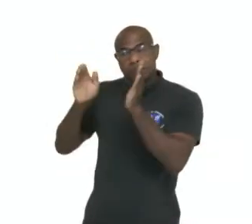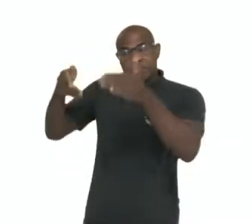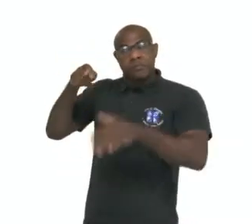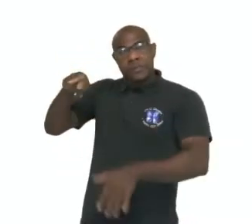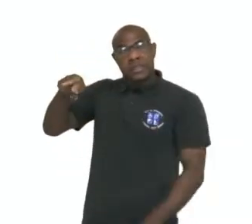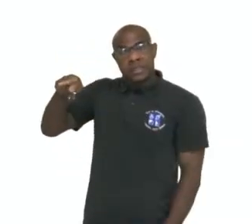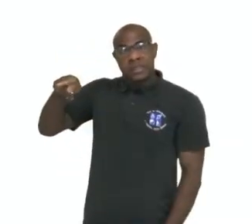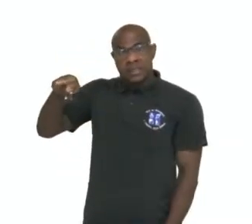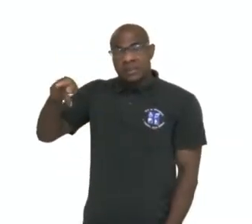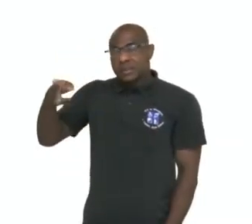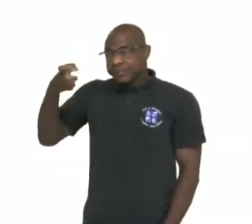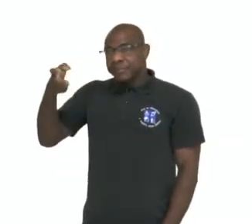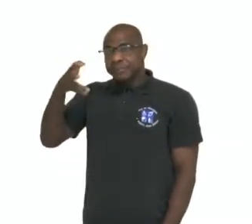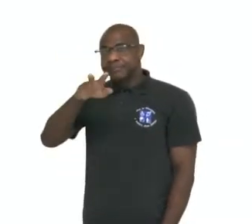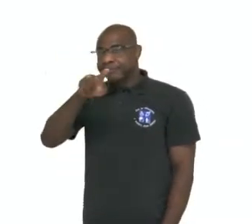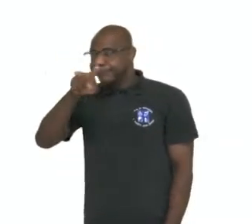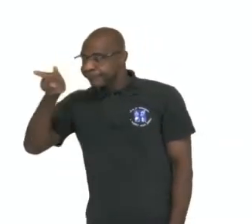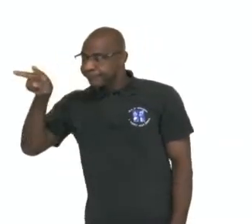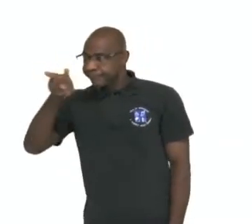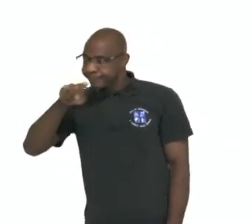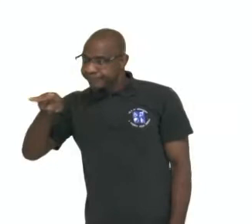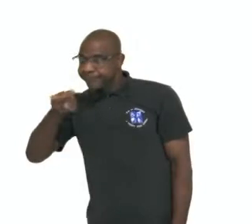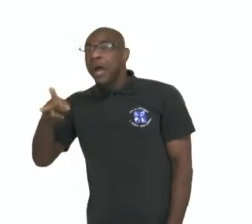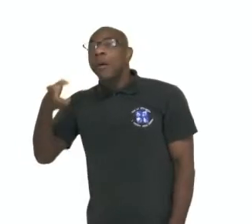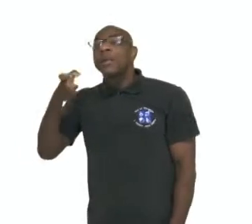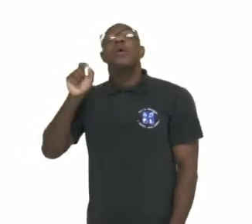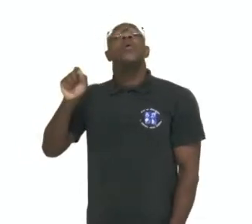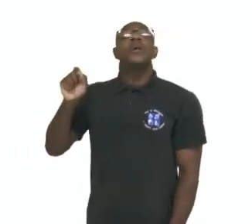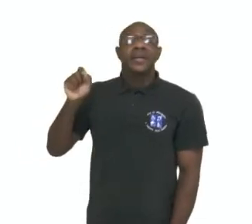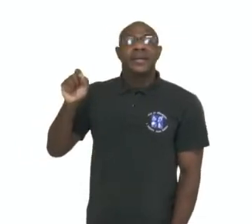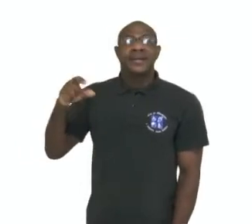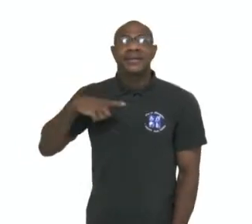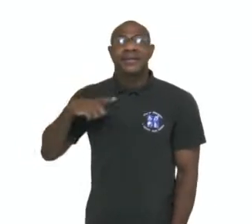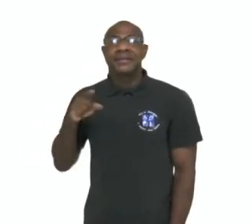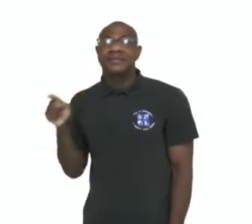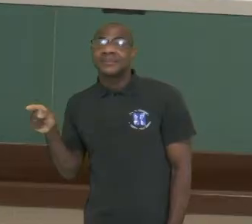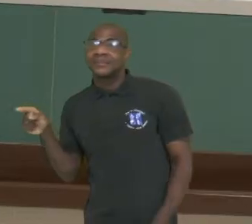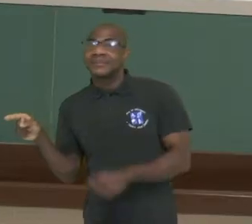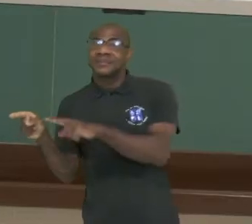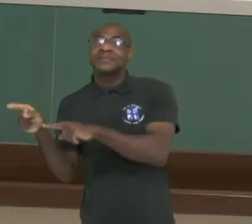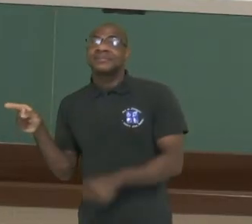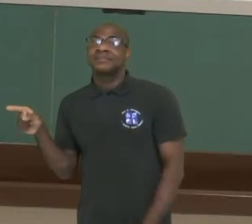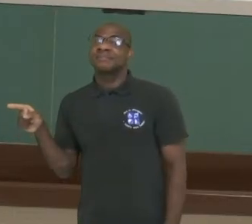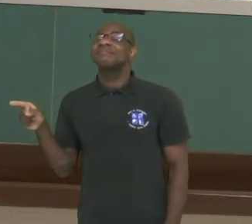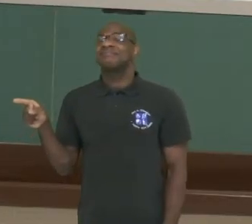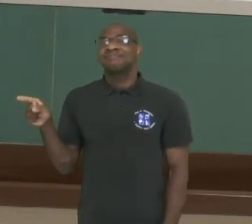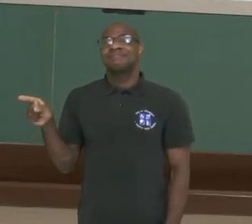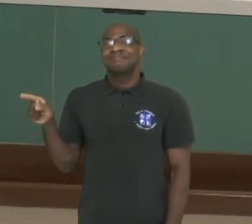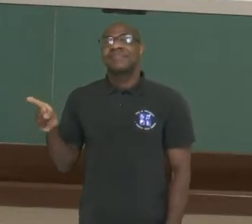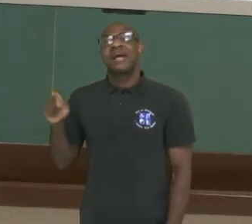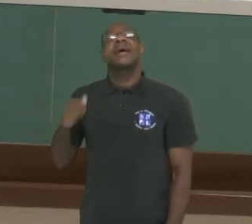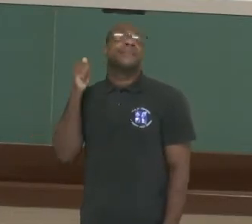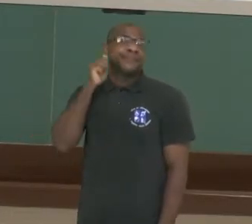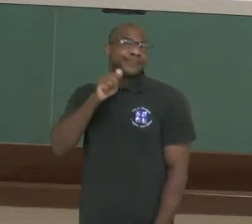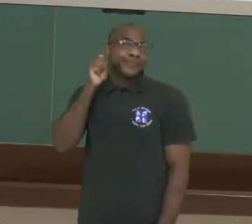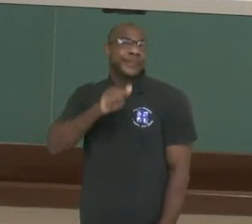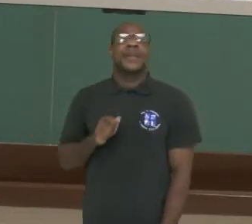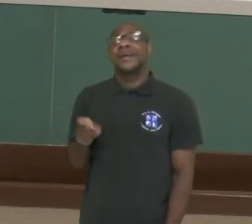ainda analisando o cariótipo, nós observamos que é um indivíduo do sexo feminino,